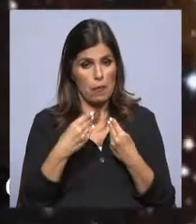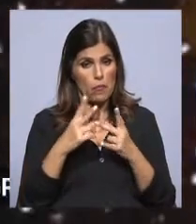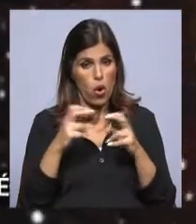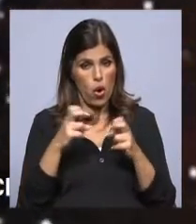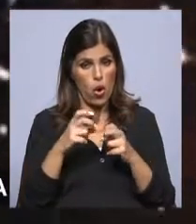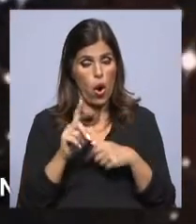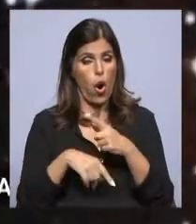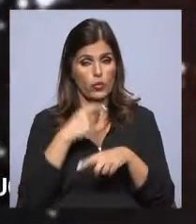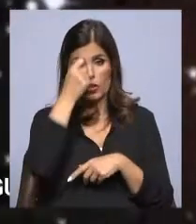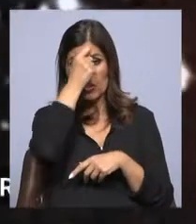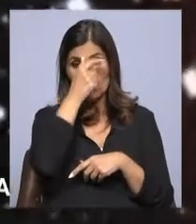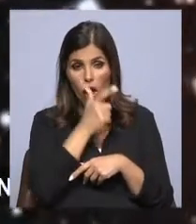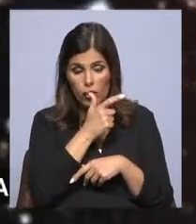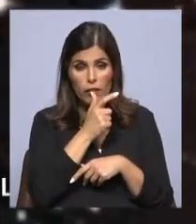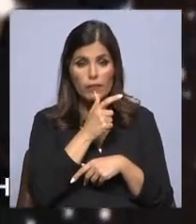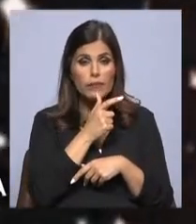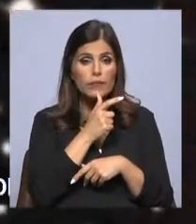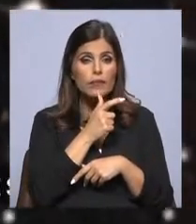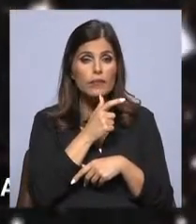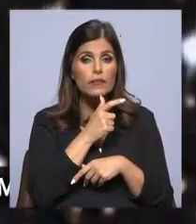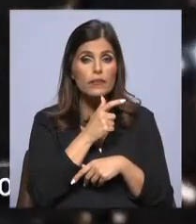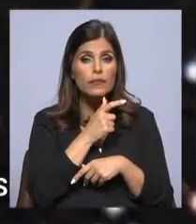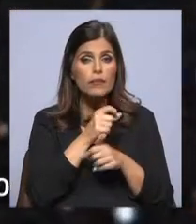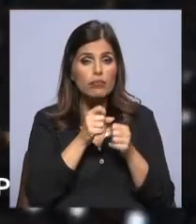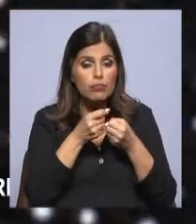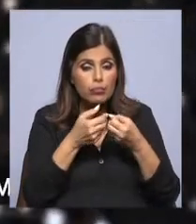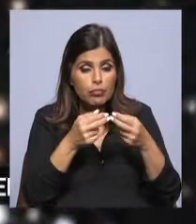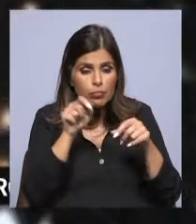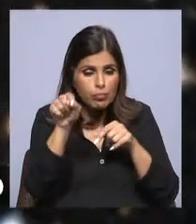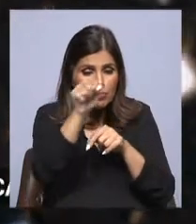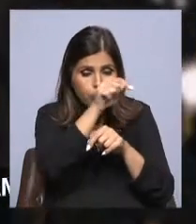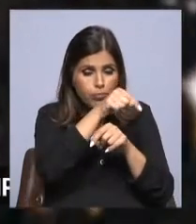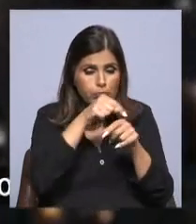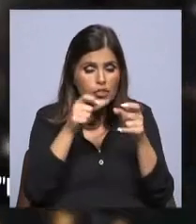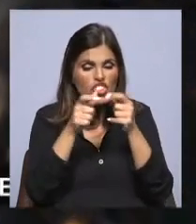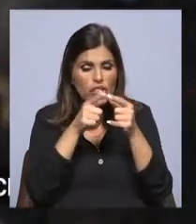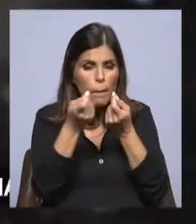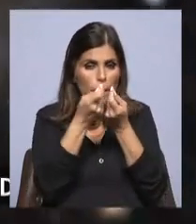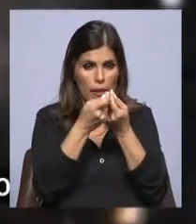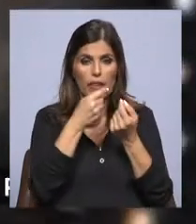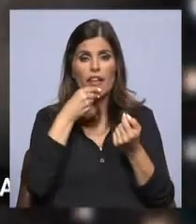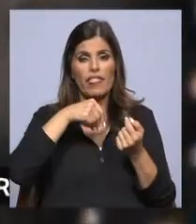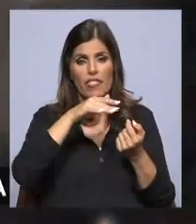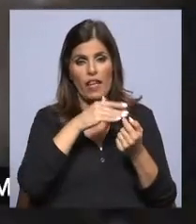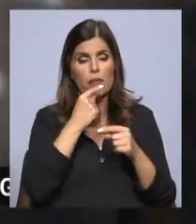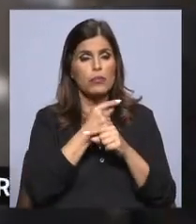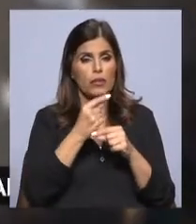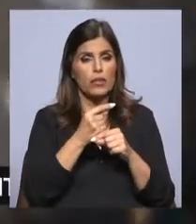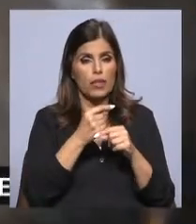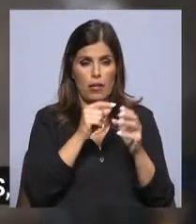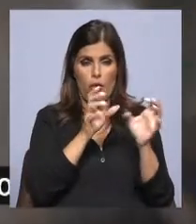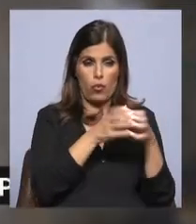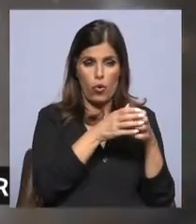outra história leva-nos a dois enxames de estrelas relativamente próximos da Terra, Cristiana. E então, porquê é que estes dois enxames de